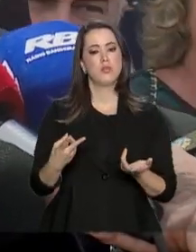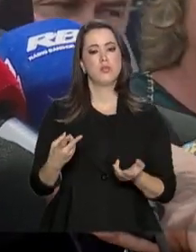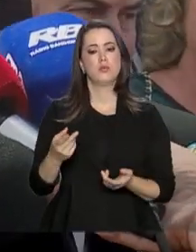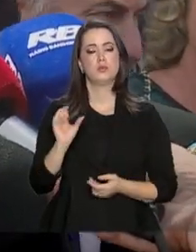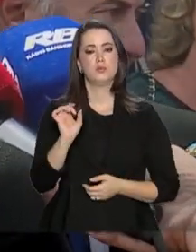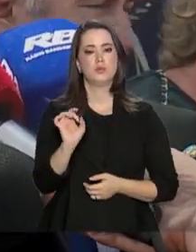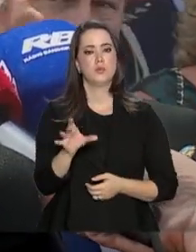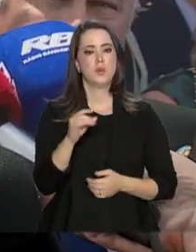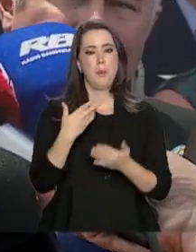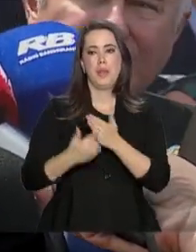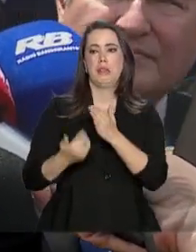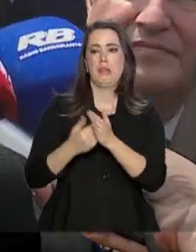se perder com o tempo